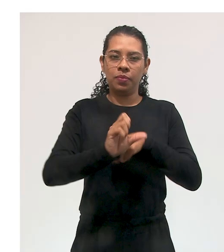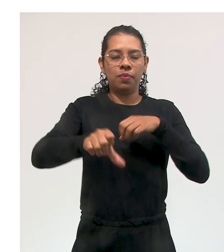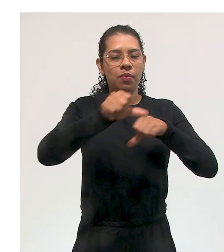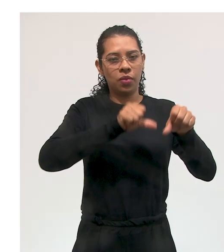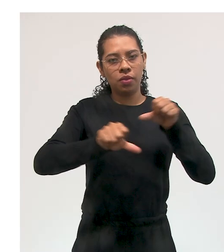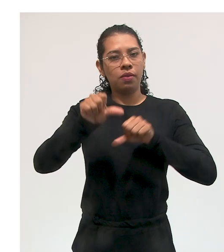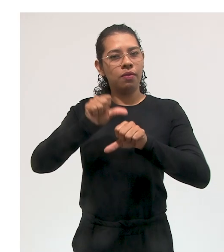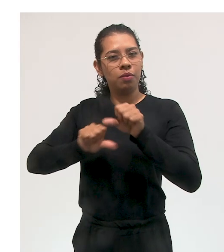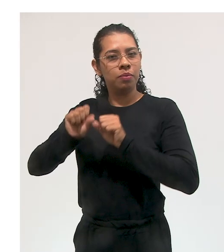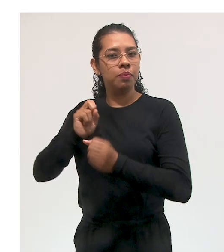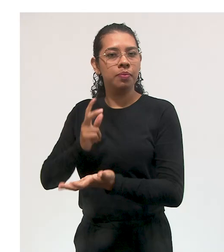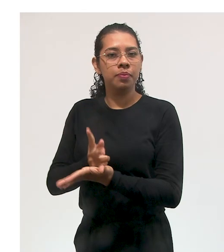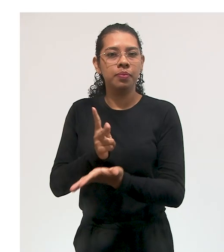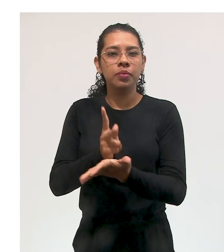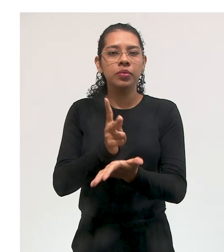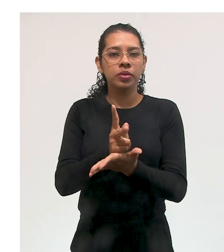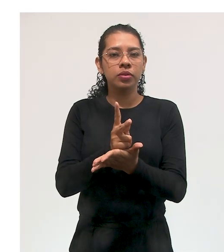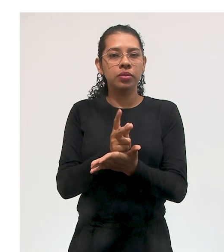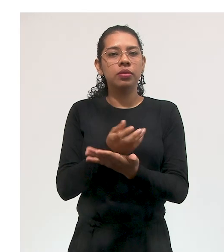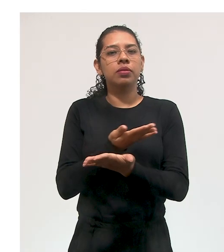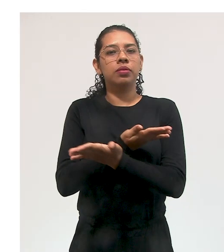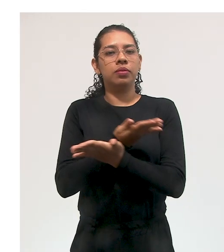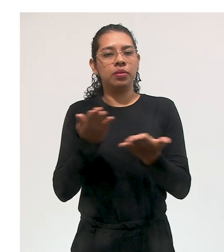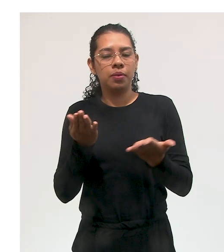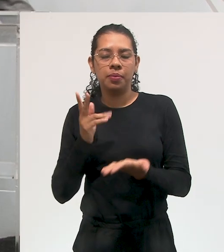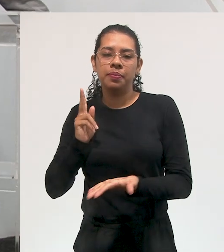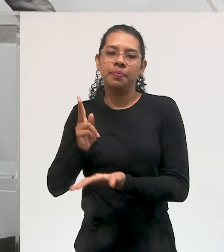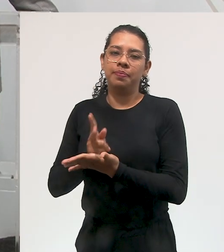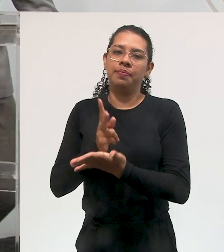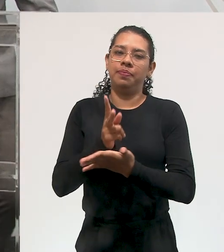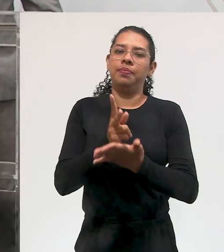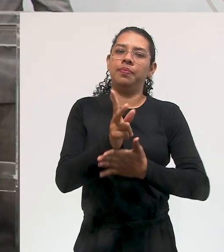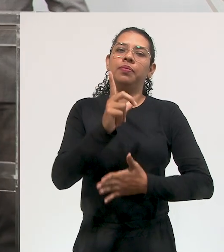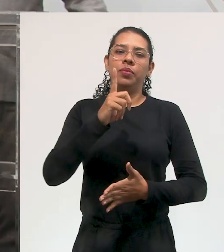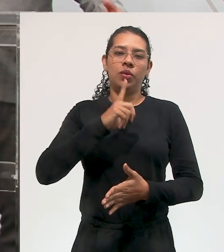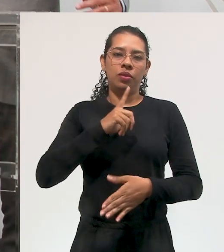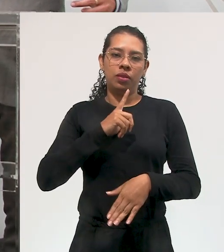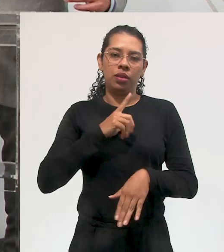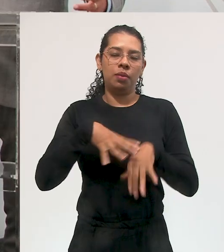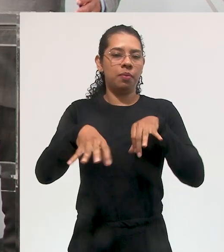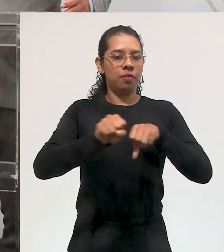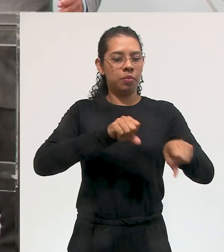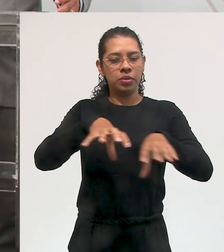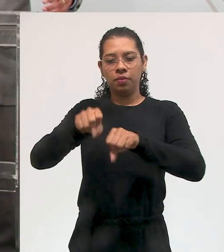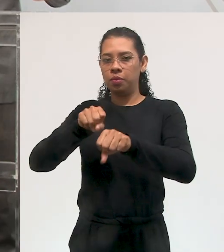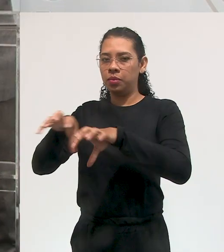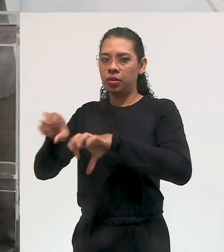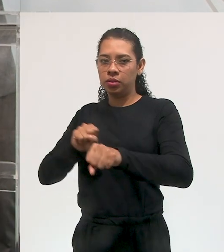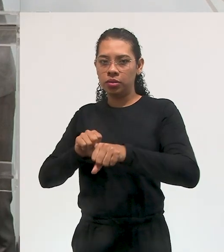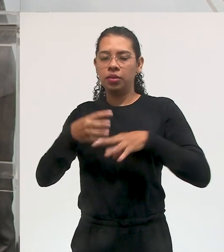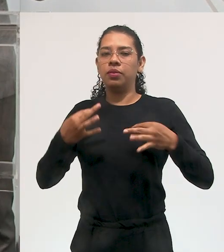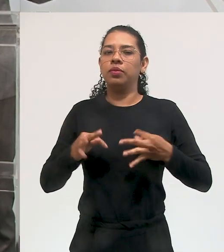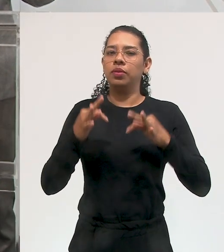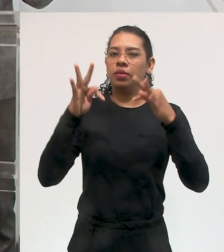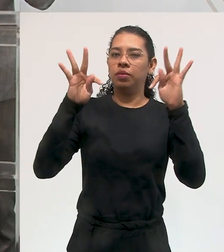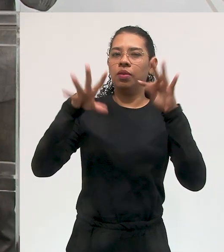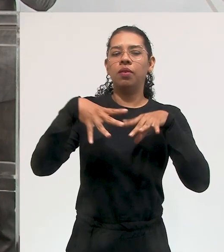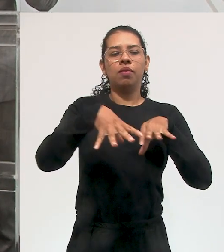cursos no setor educativo. Então, olha só, pessoal, vocês sabem que cada vez mais estão tendo várias formações,